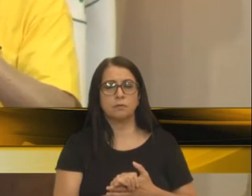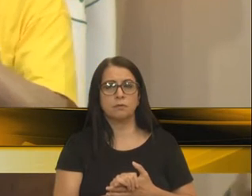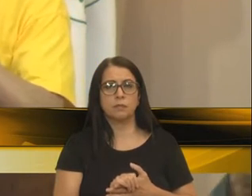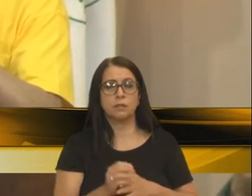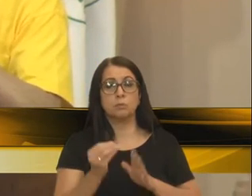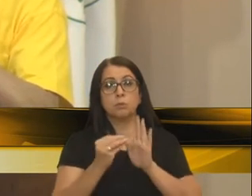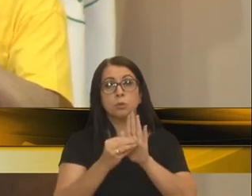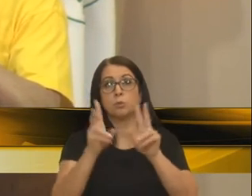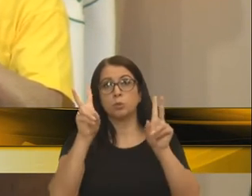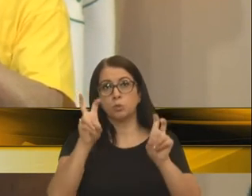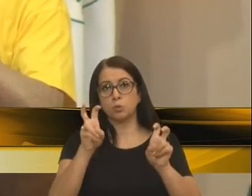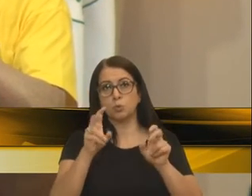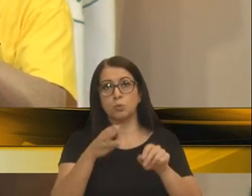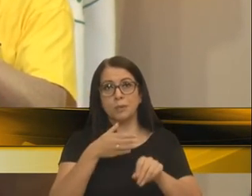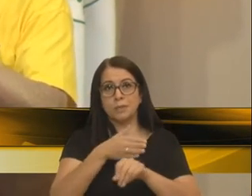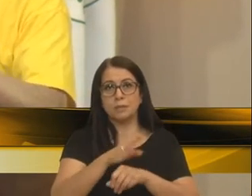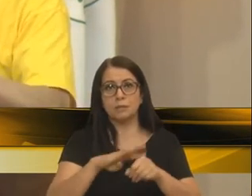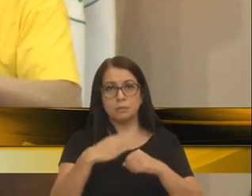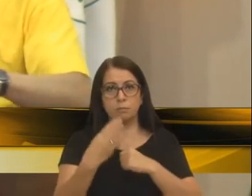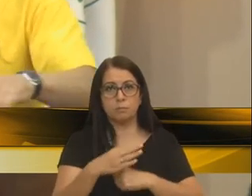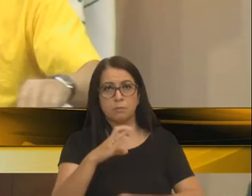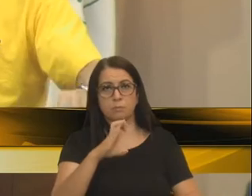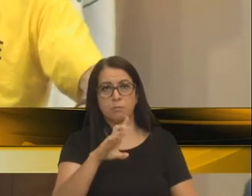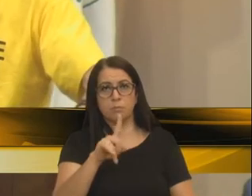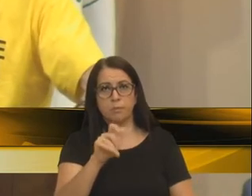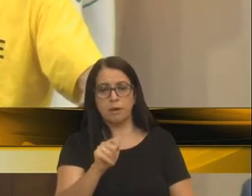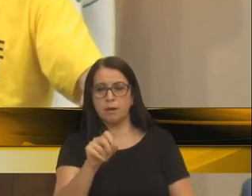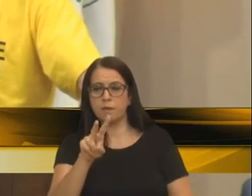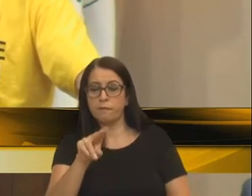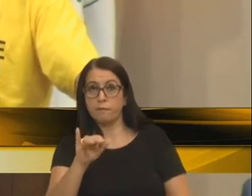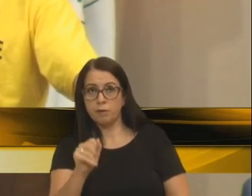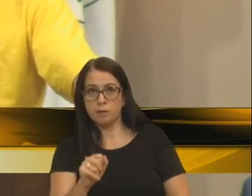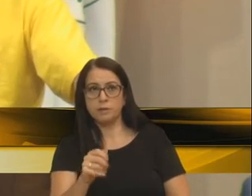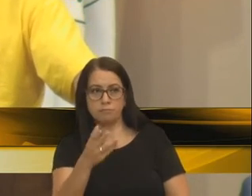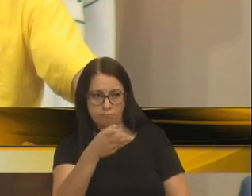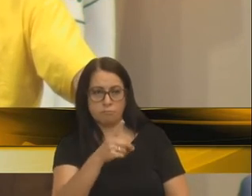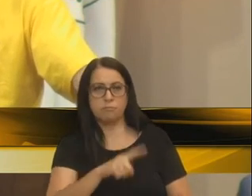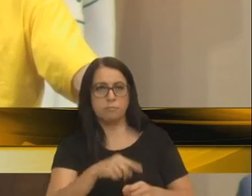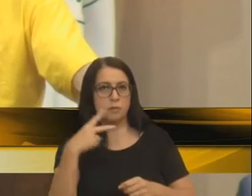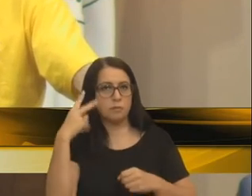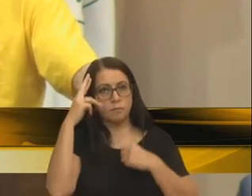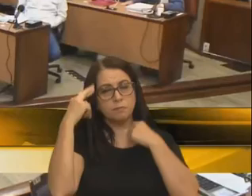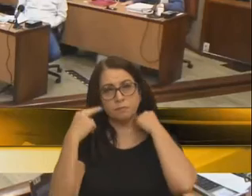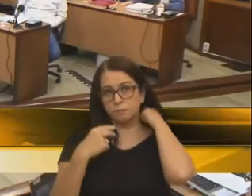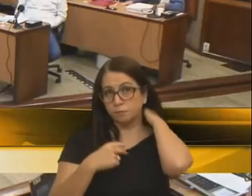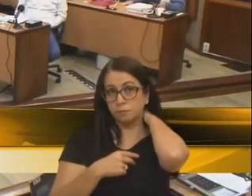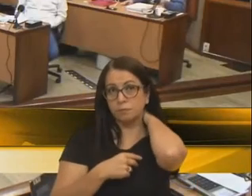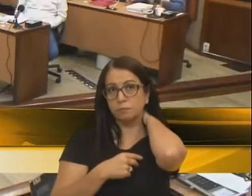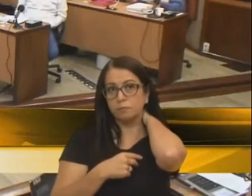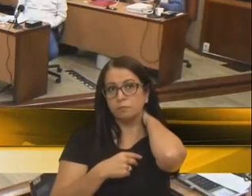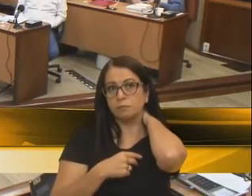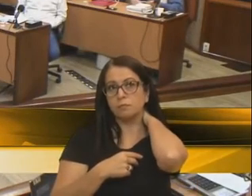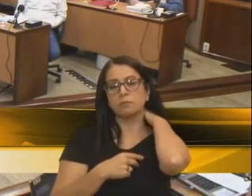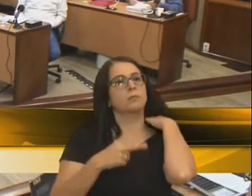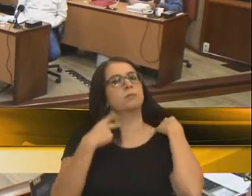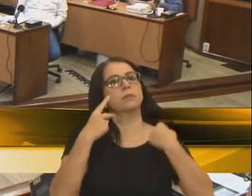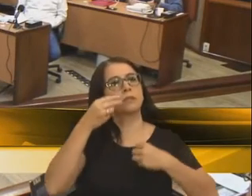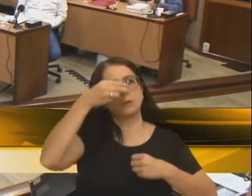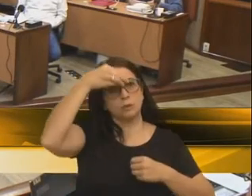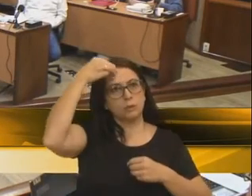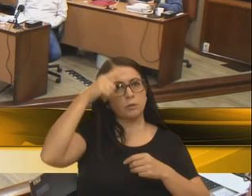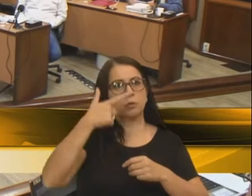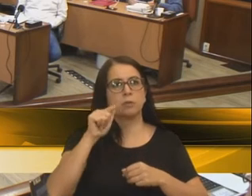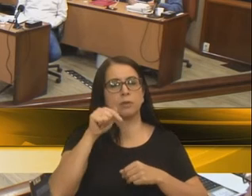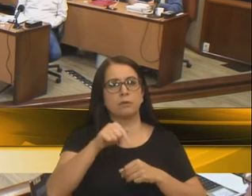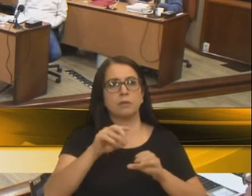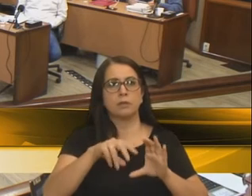a gente quer colocar um assunto aí do acesso ao bairro Bela Vista, mas de imediato, vereador Rafael. Vereadora de lá, só quero, vereador, que o senhor não estava aqui